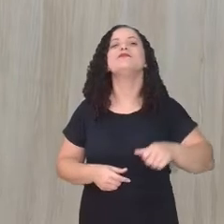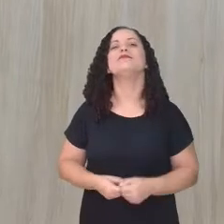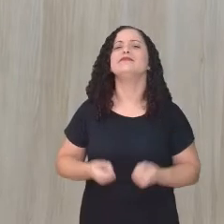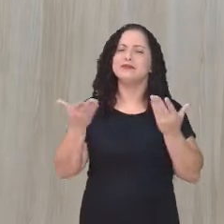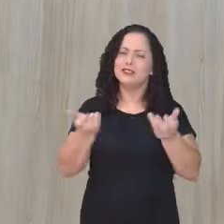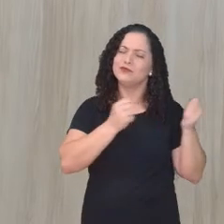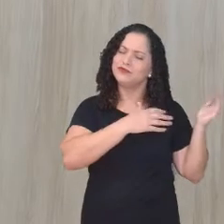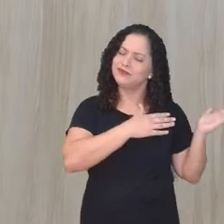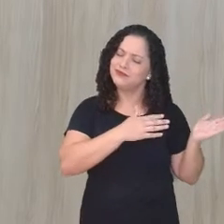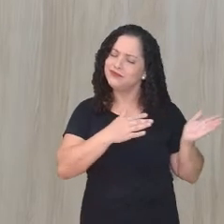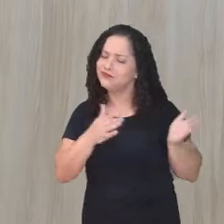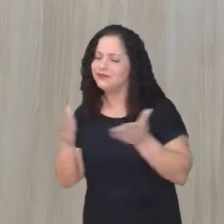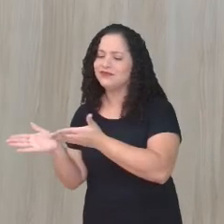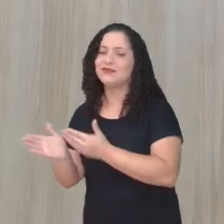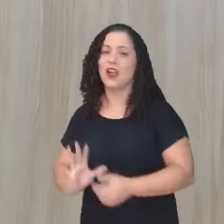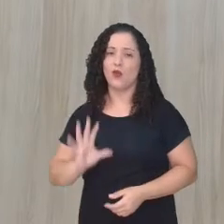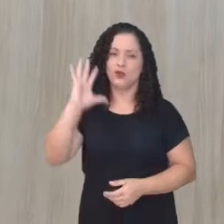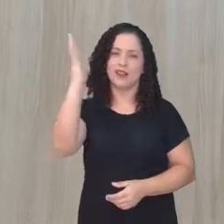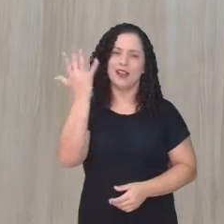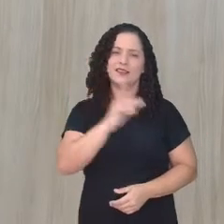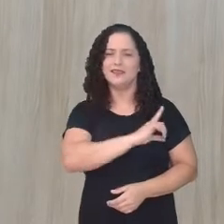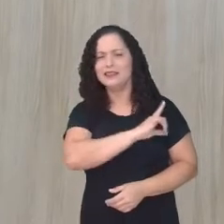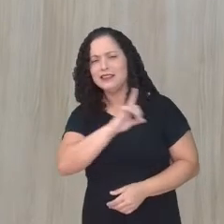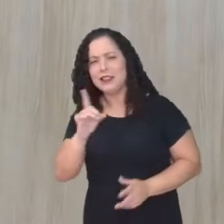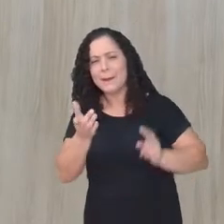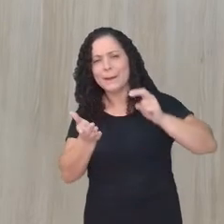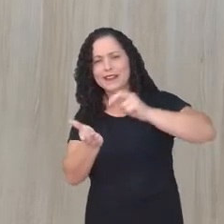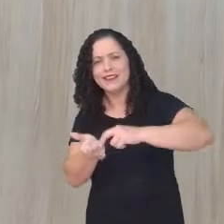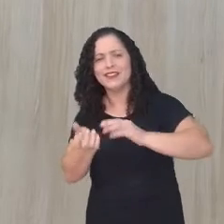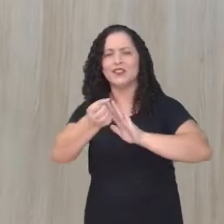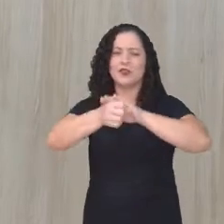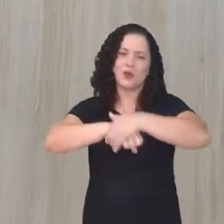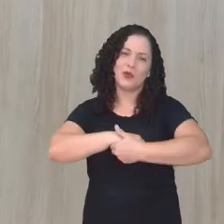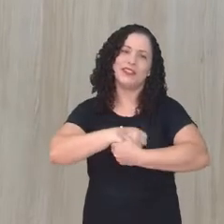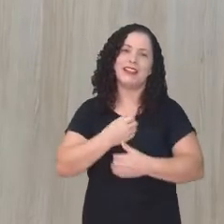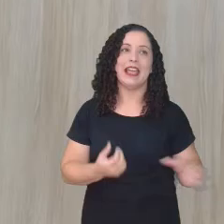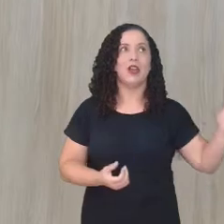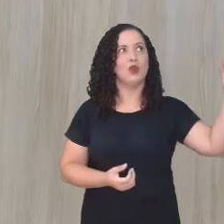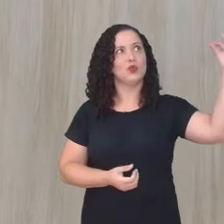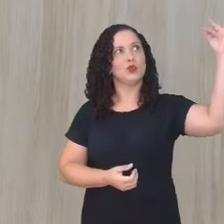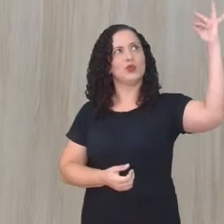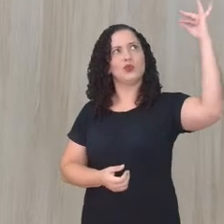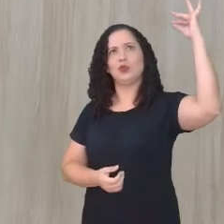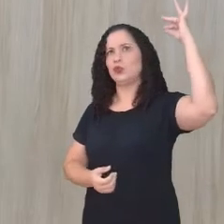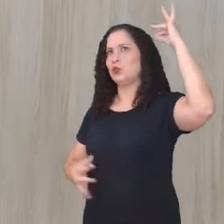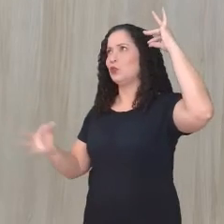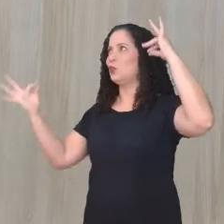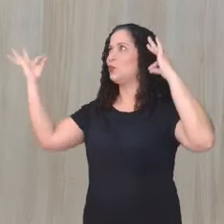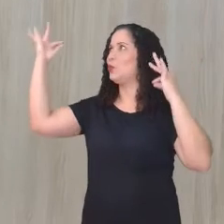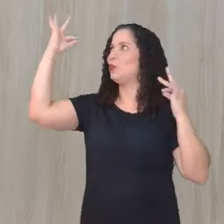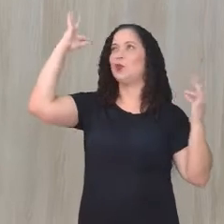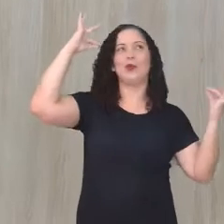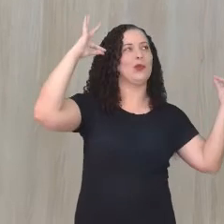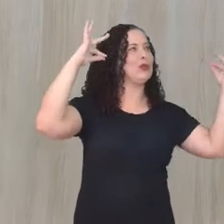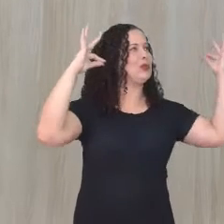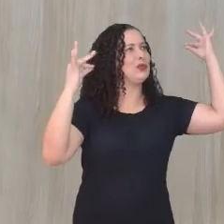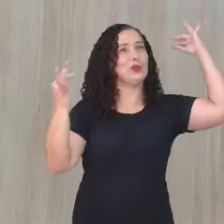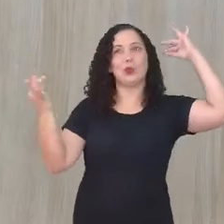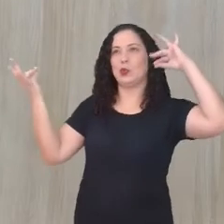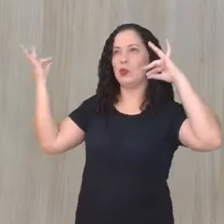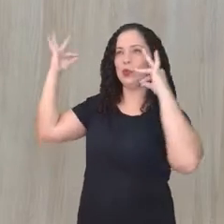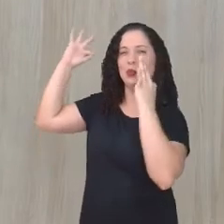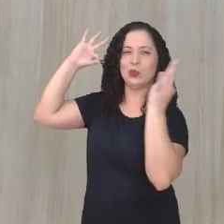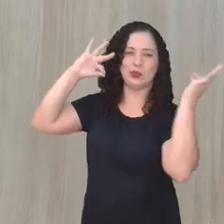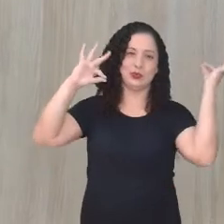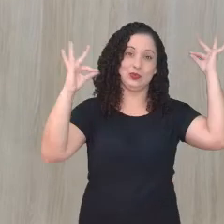nosso dia, na noite, não é? O pernilongo vai lá e faz no barulho no ouvido, né? O ventilador não